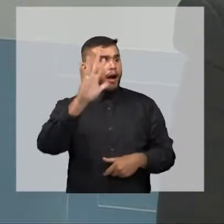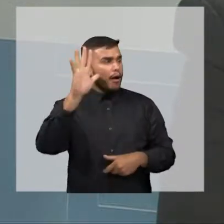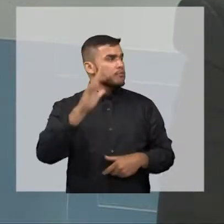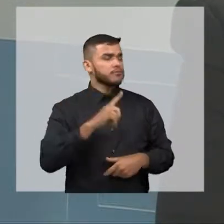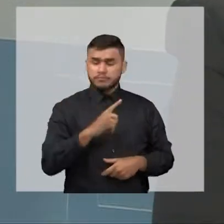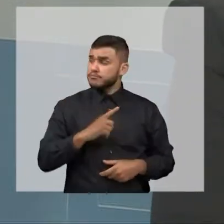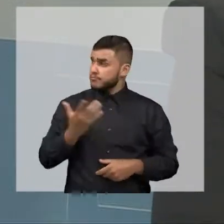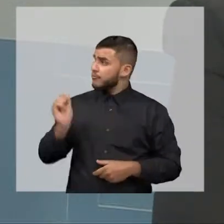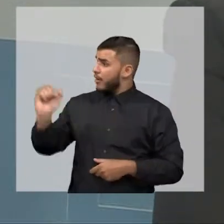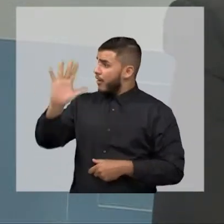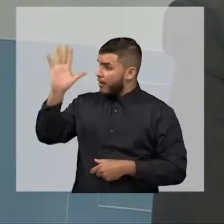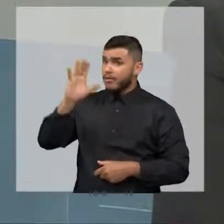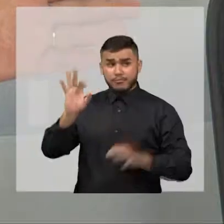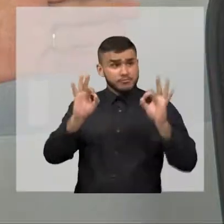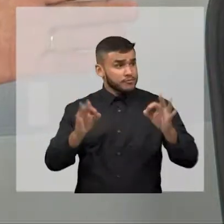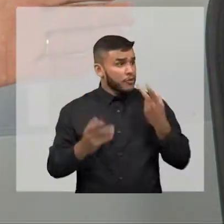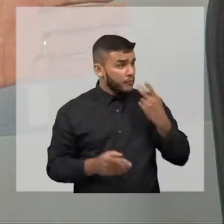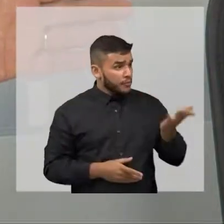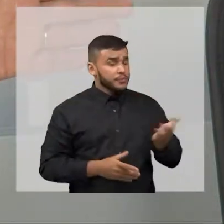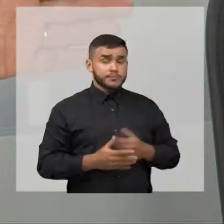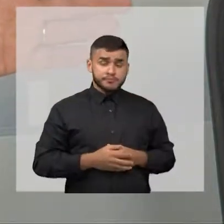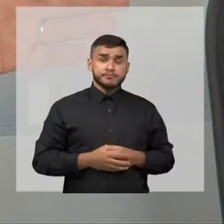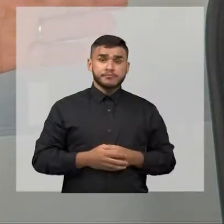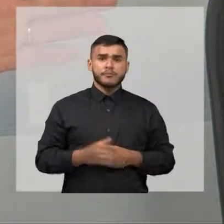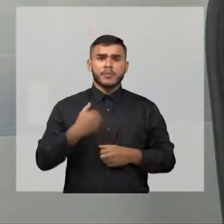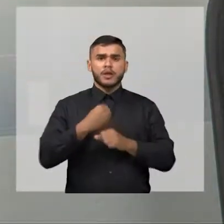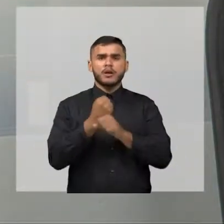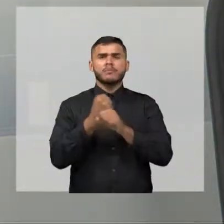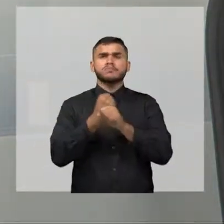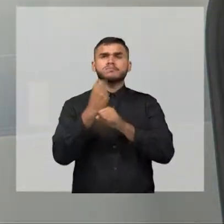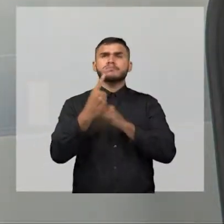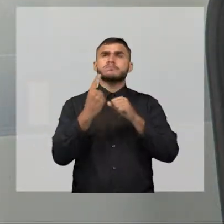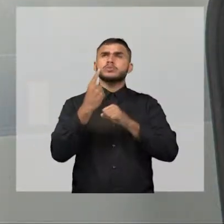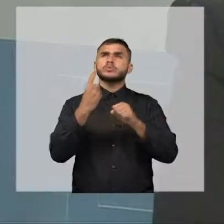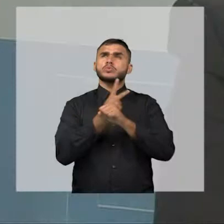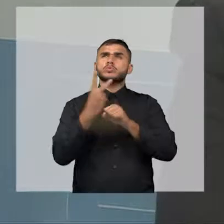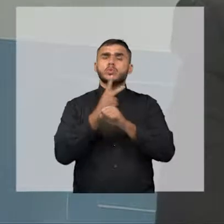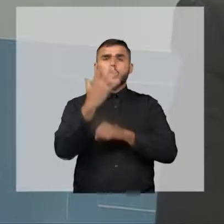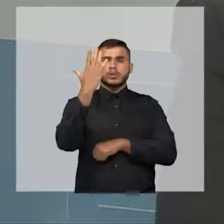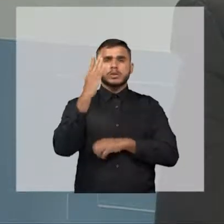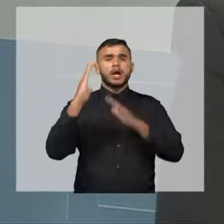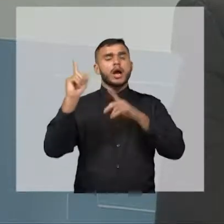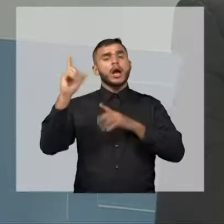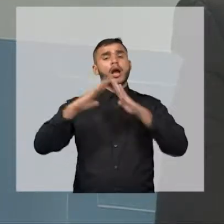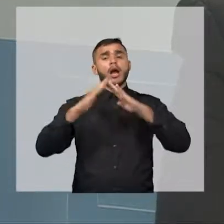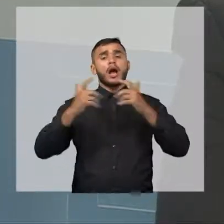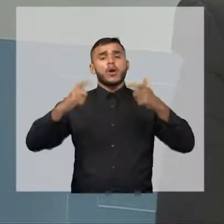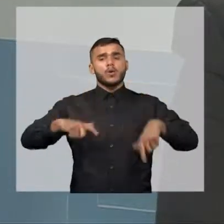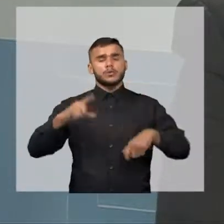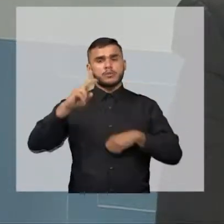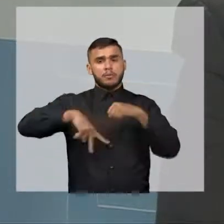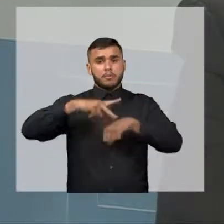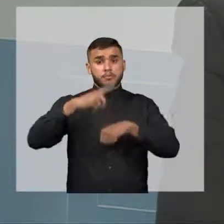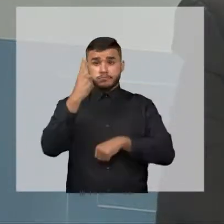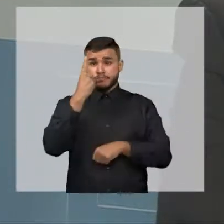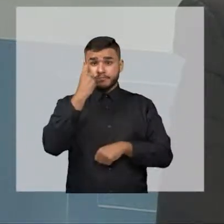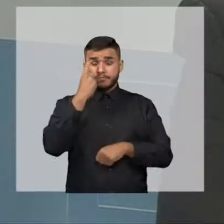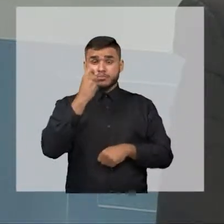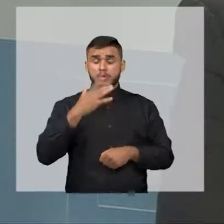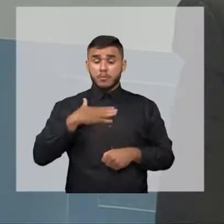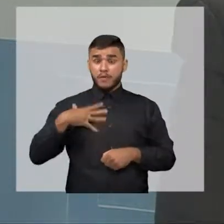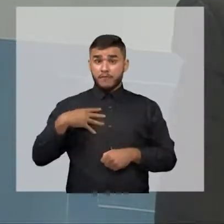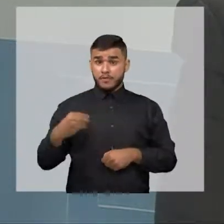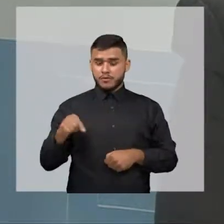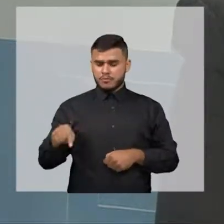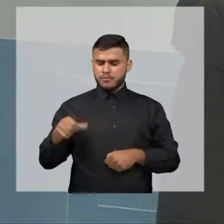cara. Muito cara, e é justamente isso que a senhora falou, né? Eu morei 2 anos na Espanha e eu achava uma coisa interessante, a minha filha tinha 10 anos